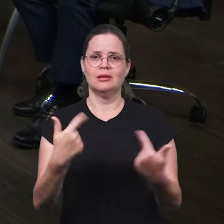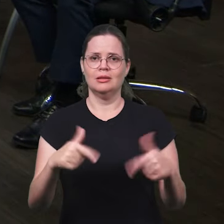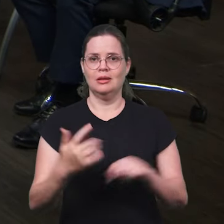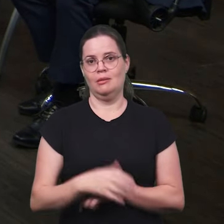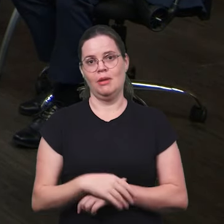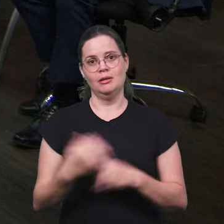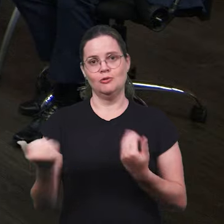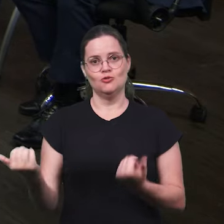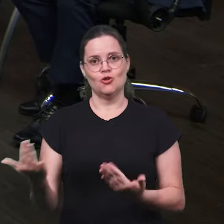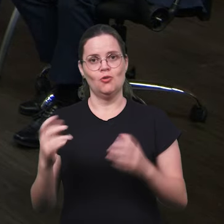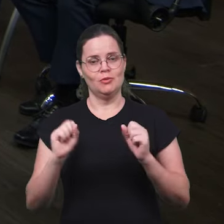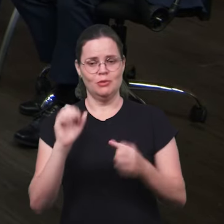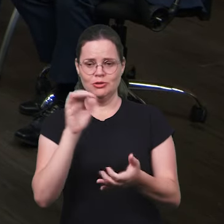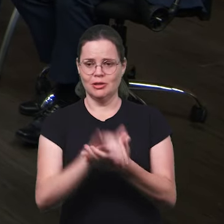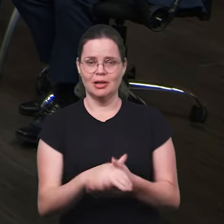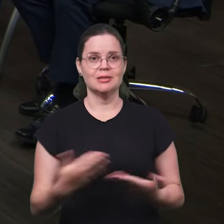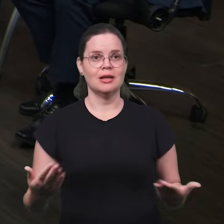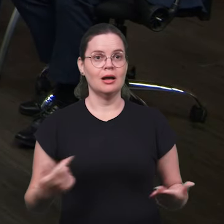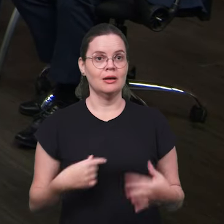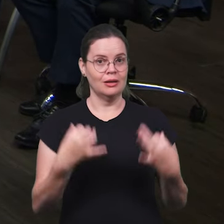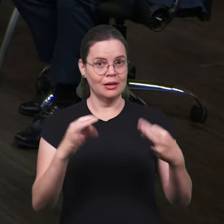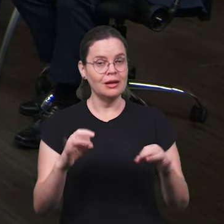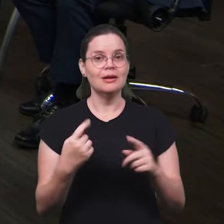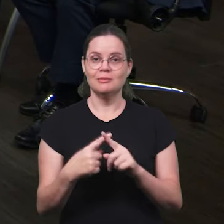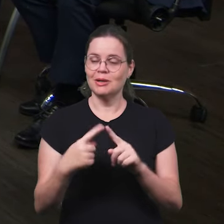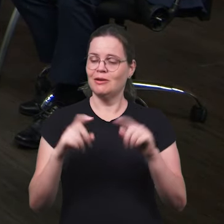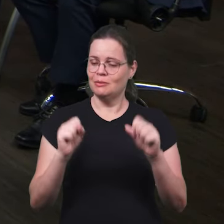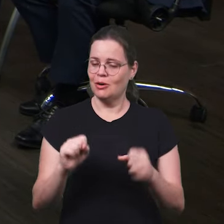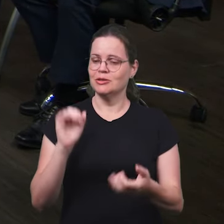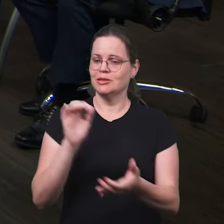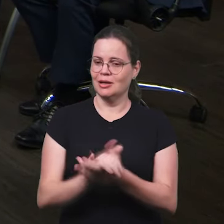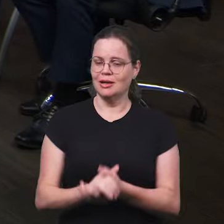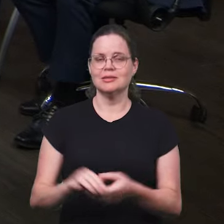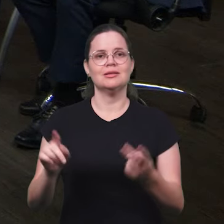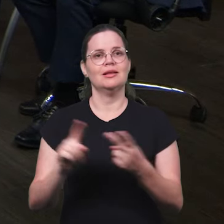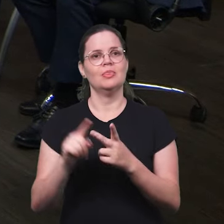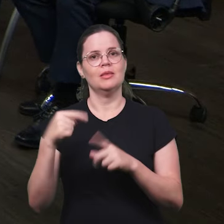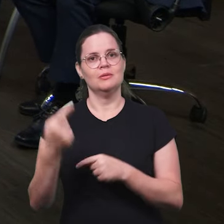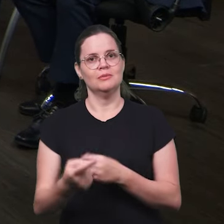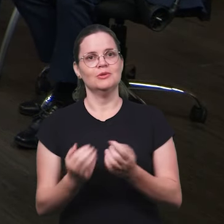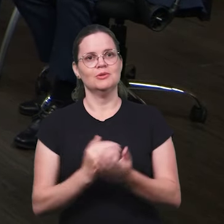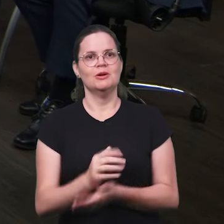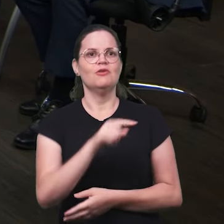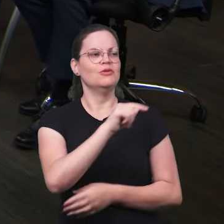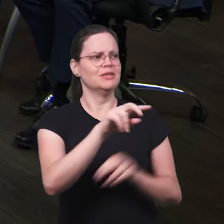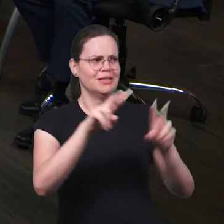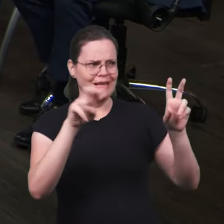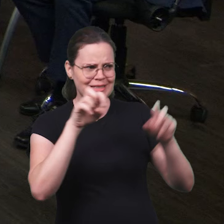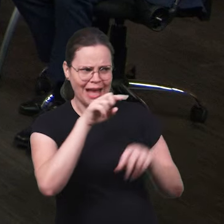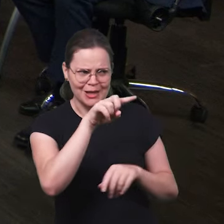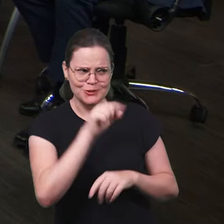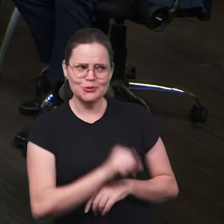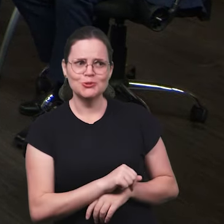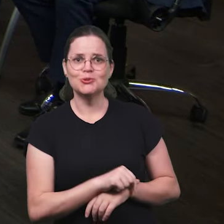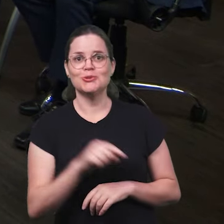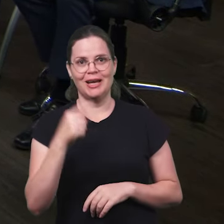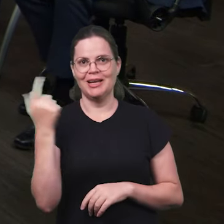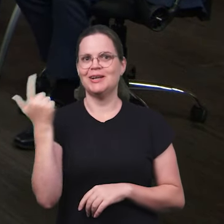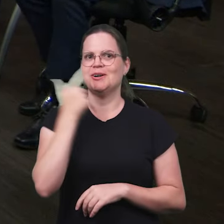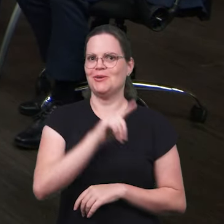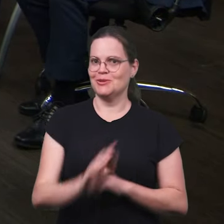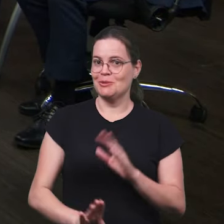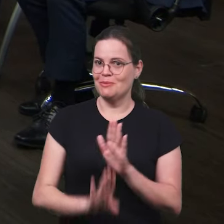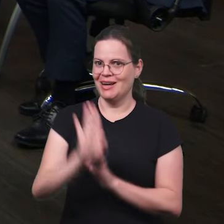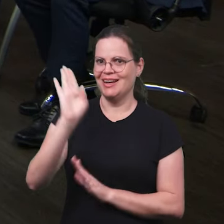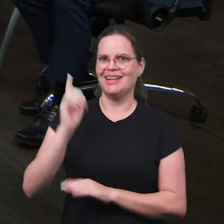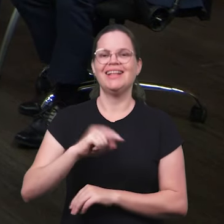ser aprovado, vai poder casar, construir a família. Você tocou nesse ponto, que foi sucesso. Né? A gente recebeu muitos comentários nesse ponto,